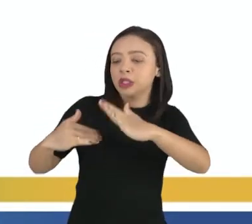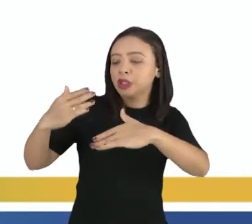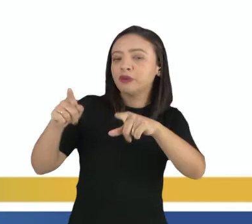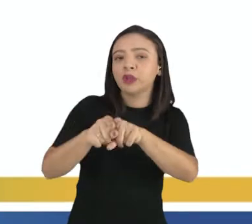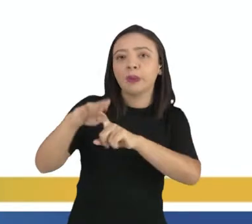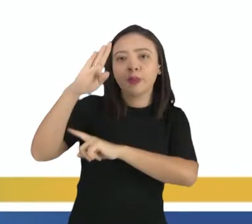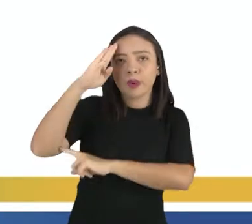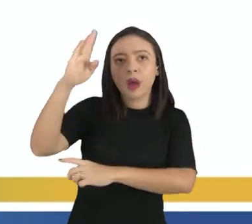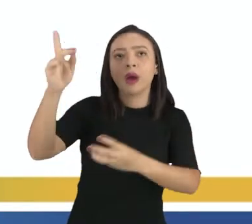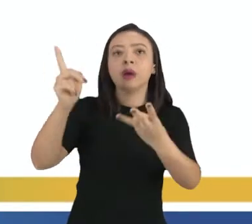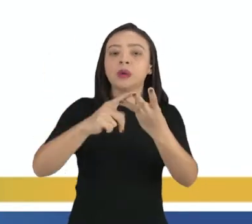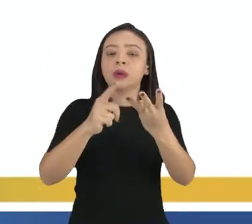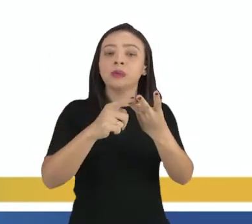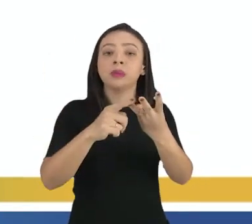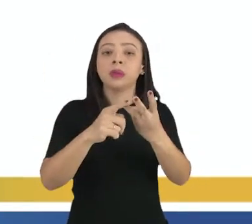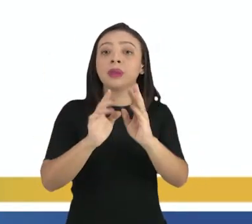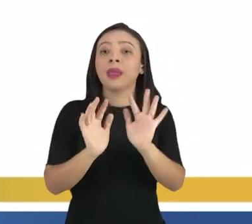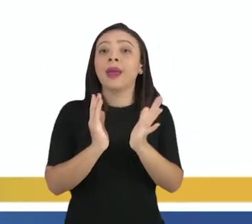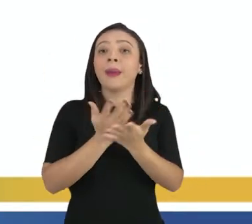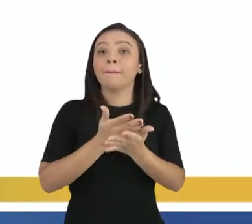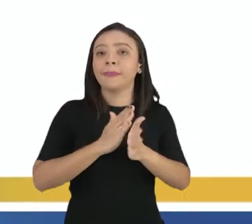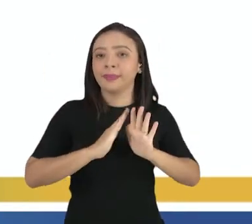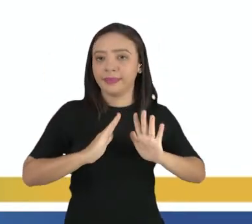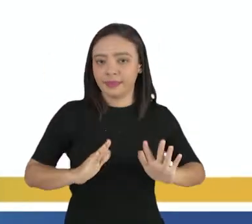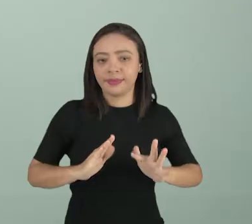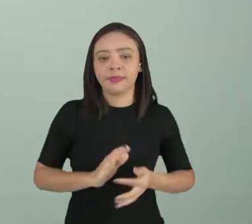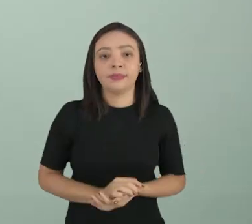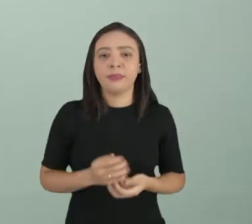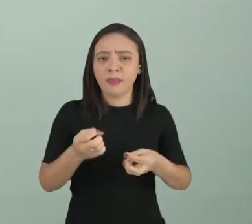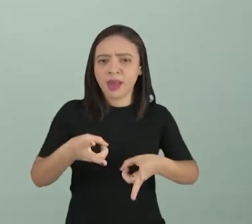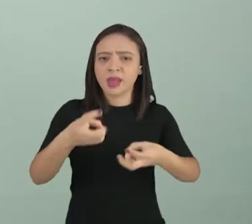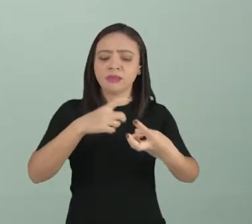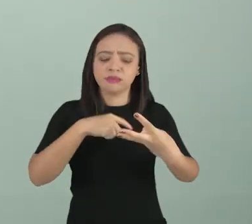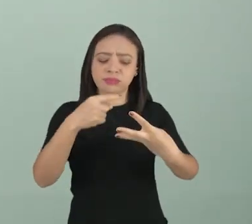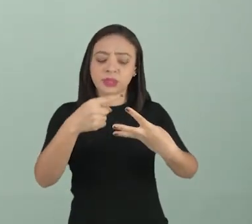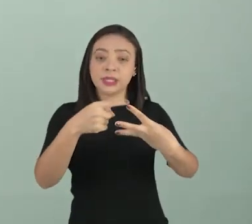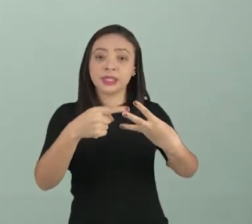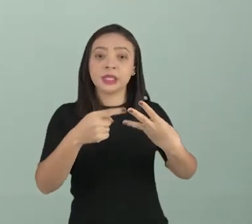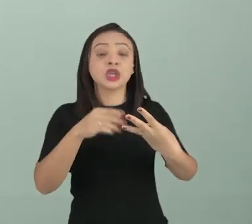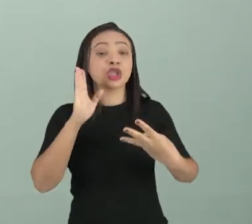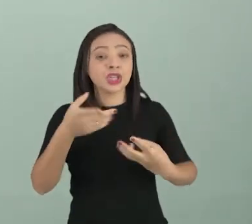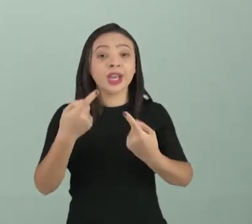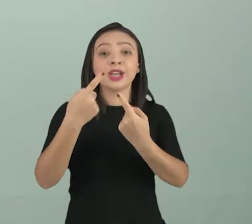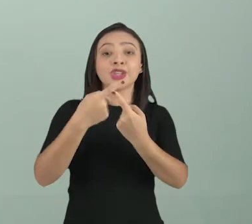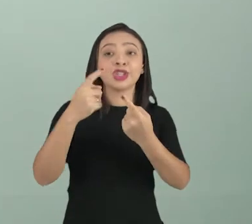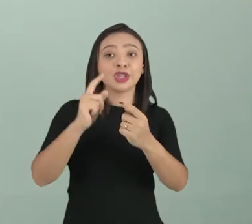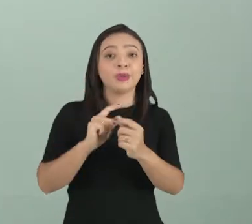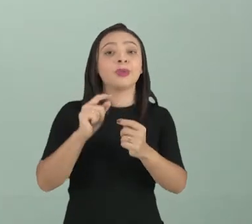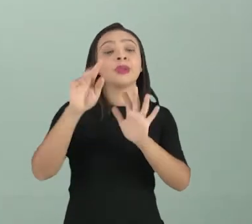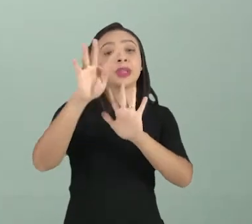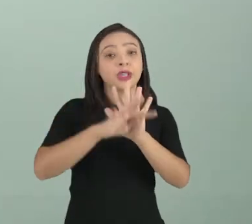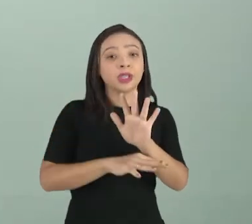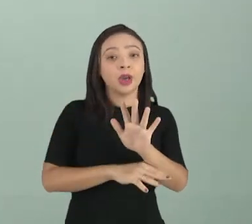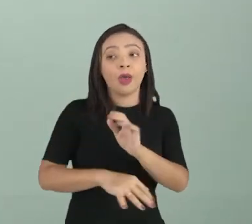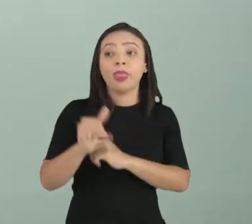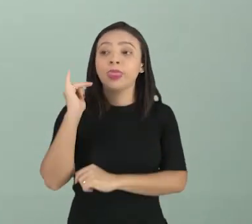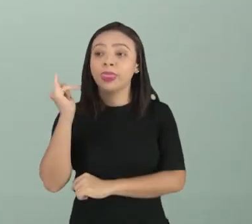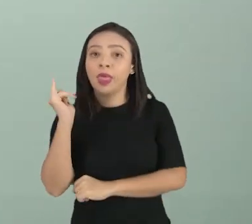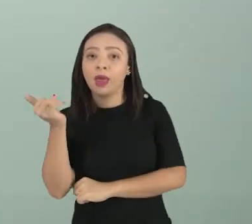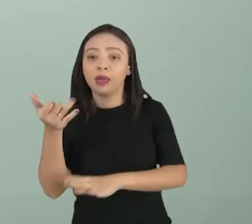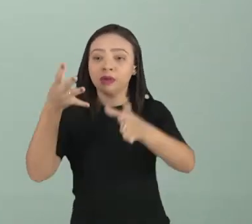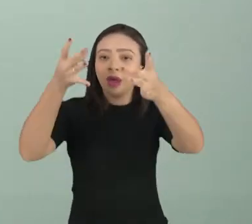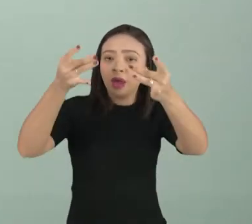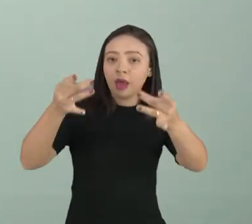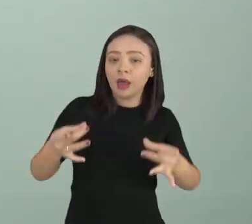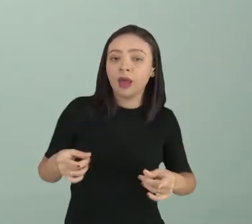principal EA conclusão perceba nós falamos de três tipos textuais texto narrativo texto descritivo